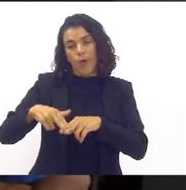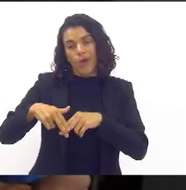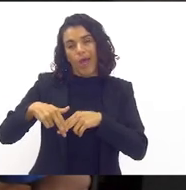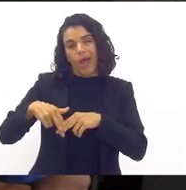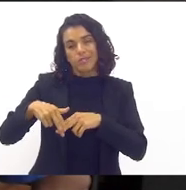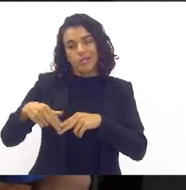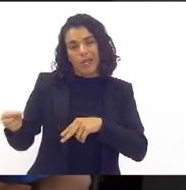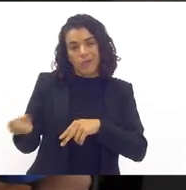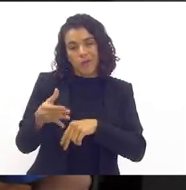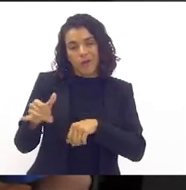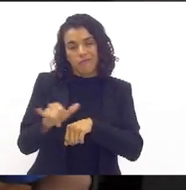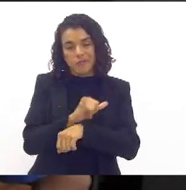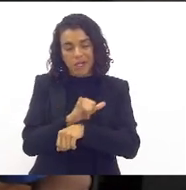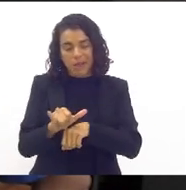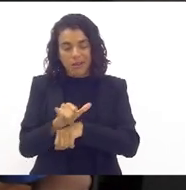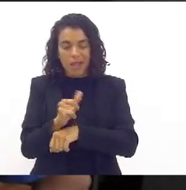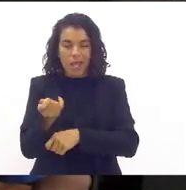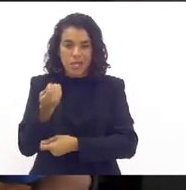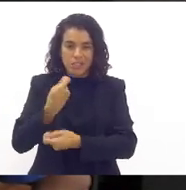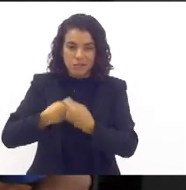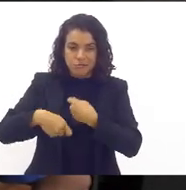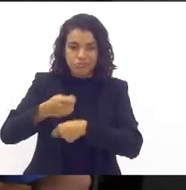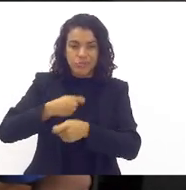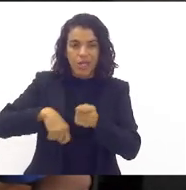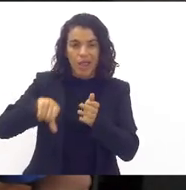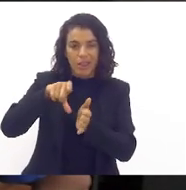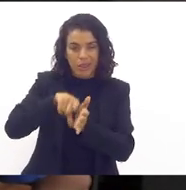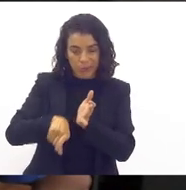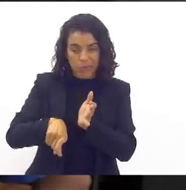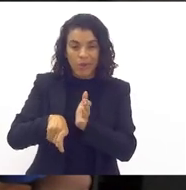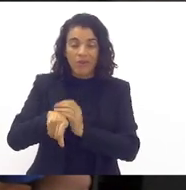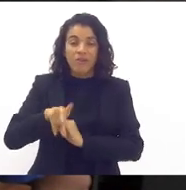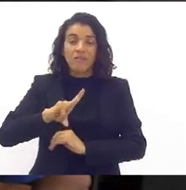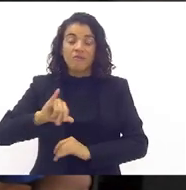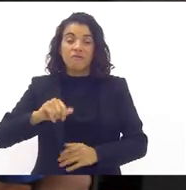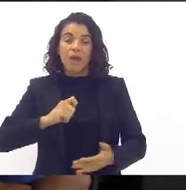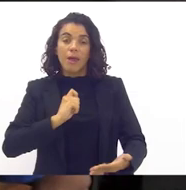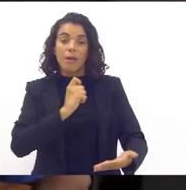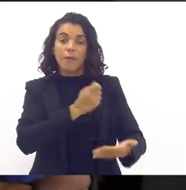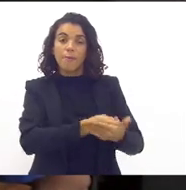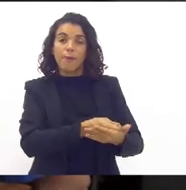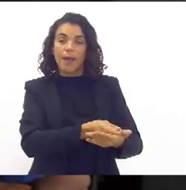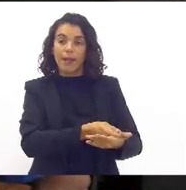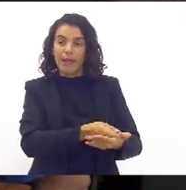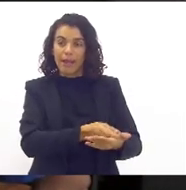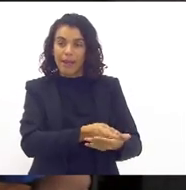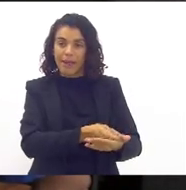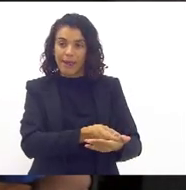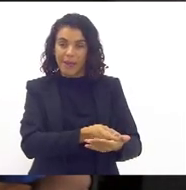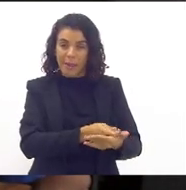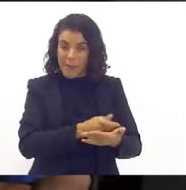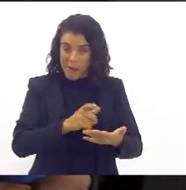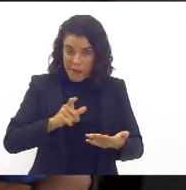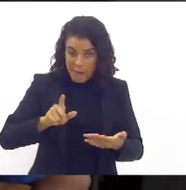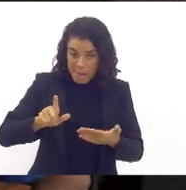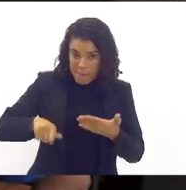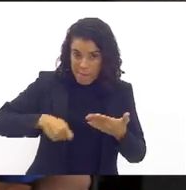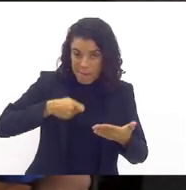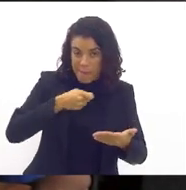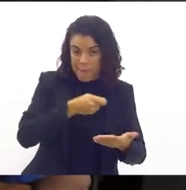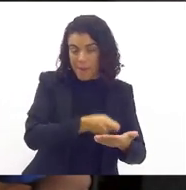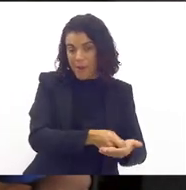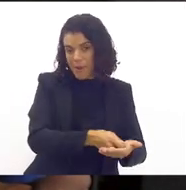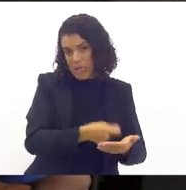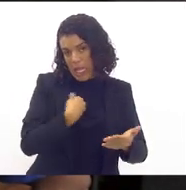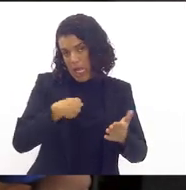tributária vai ter que pagar aos beneficiários. E, para ela pagar, né, pelo